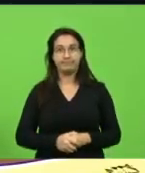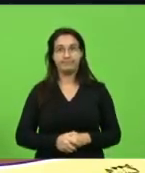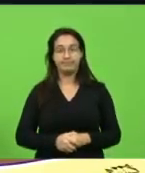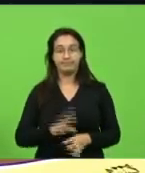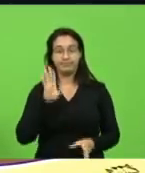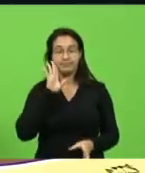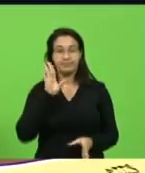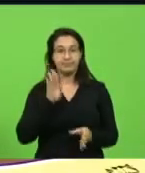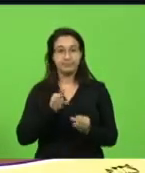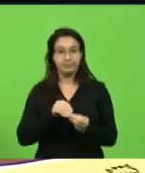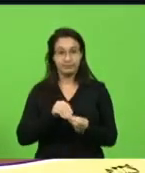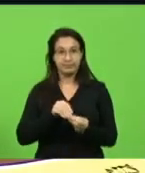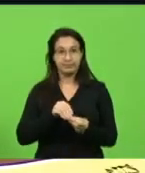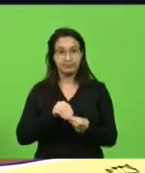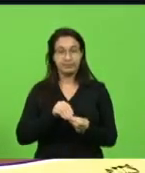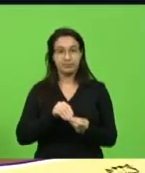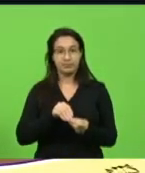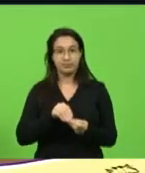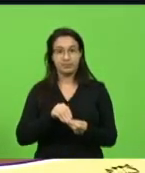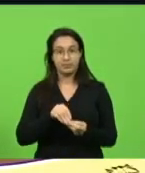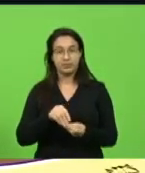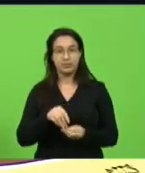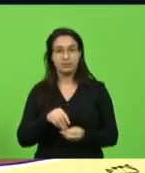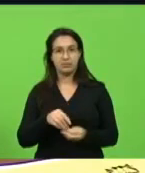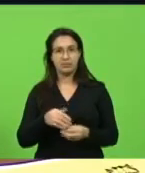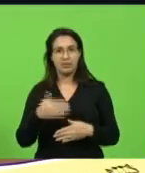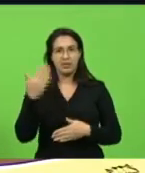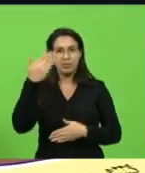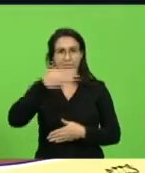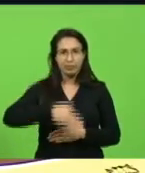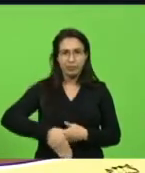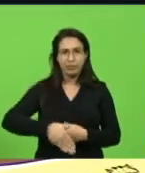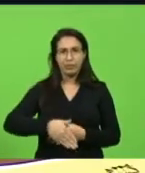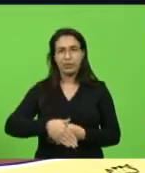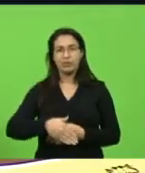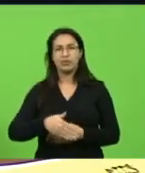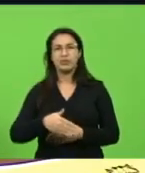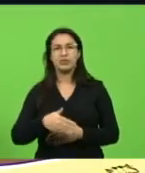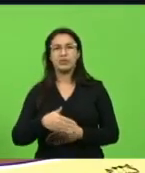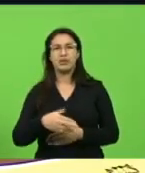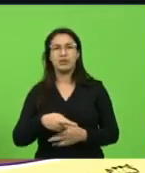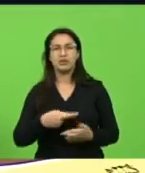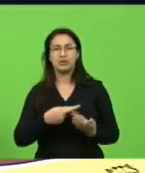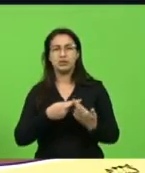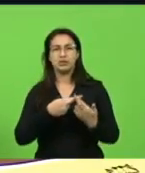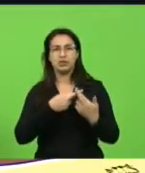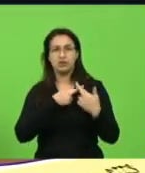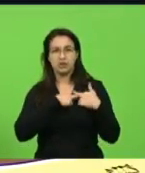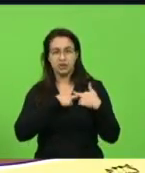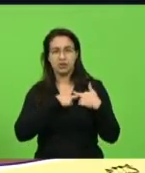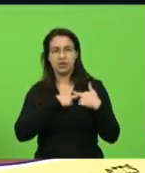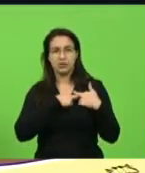Concluindo, não havendo indícios para configuração de responsabilidade